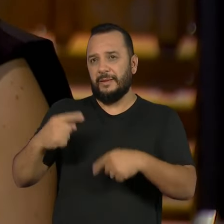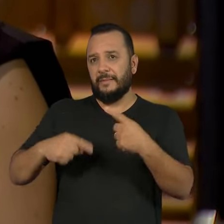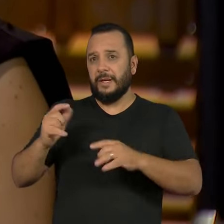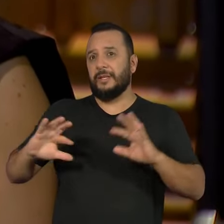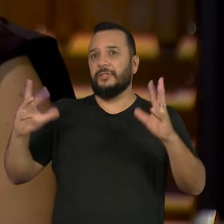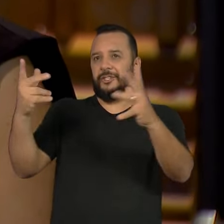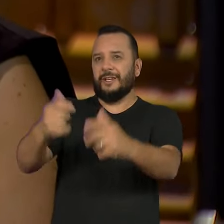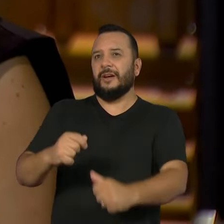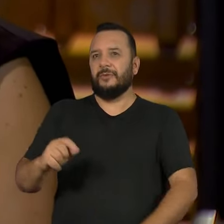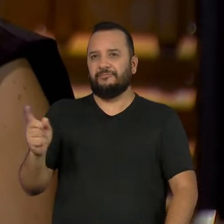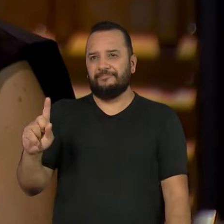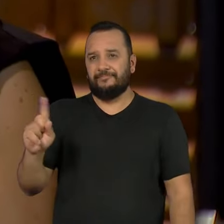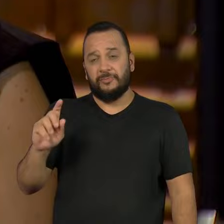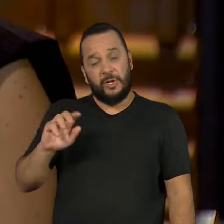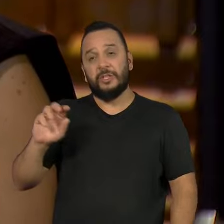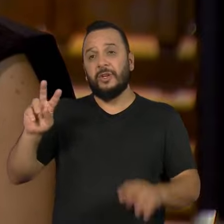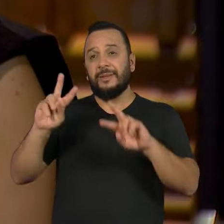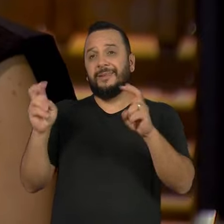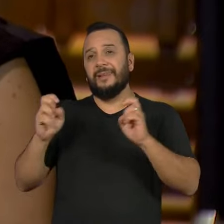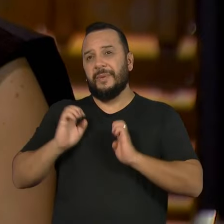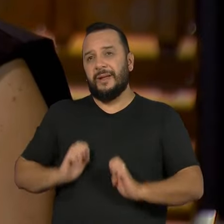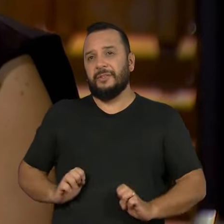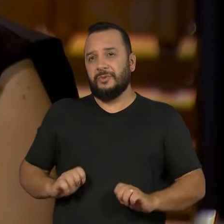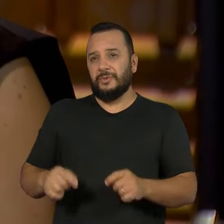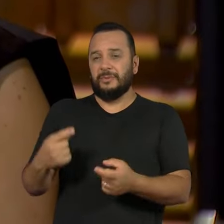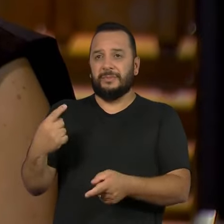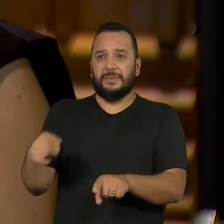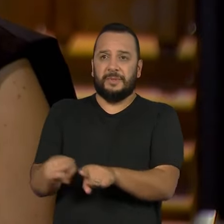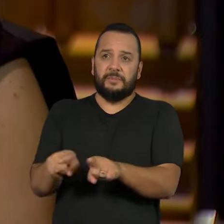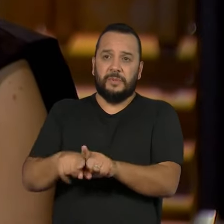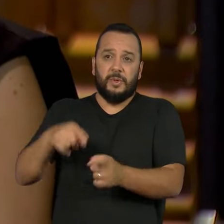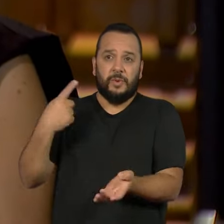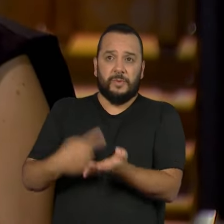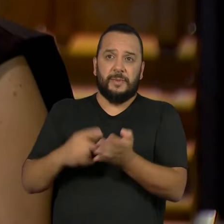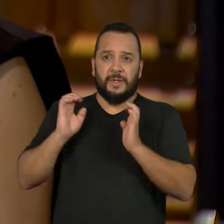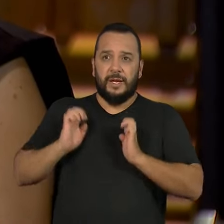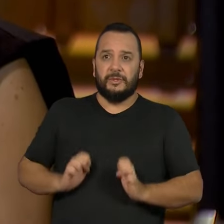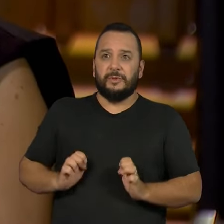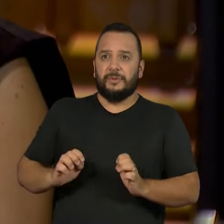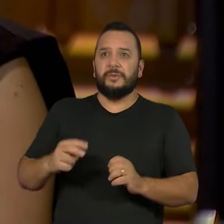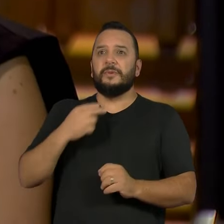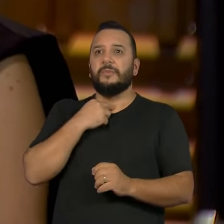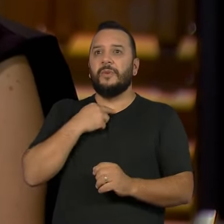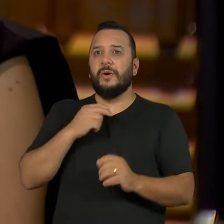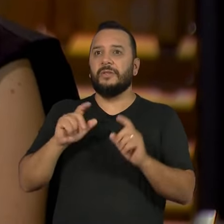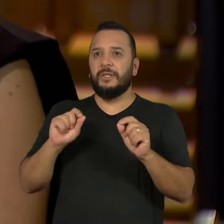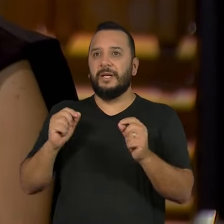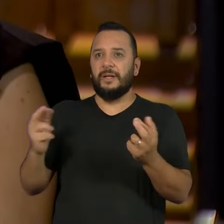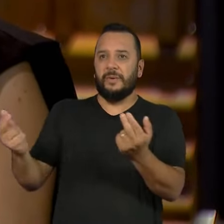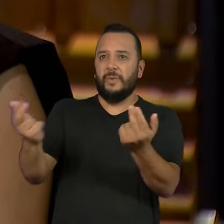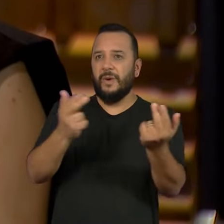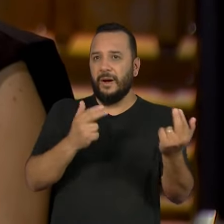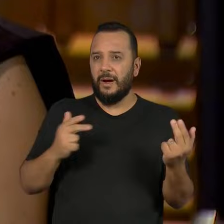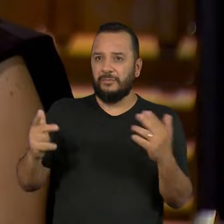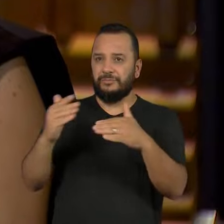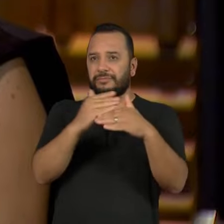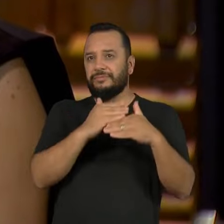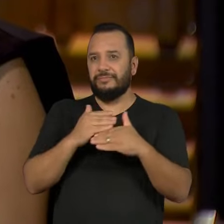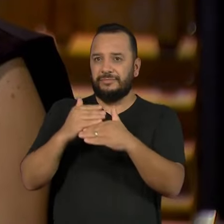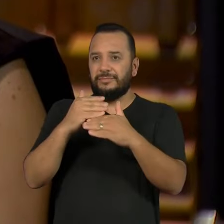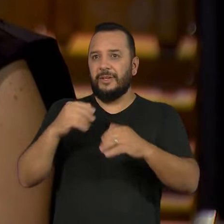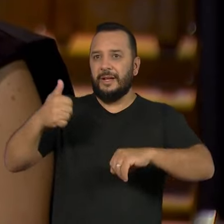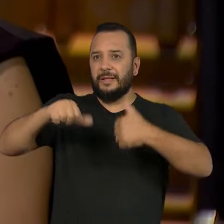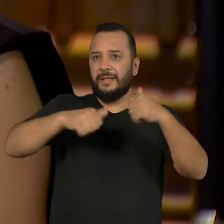só uma uma questão ética e um compromisso ético que a gente tem e não generalizar os segmentos sociais e não homogeneizar as